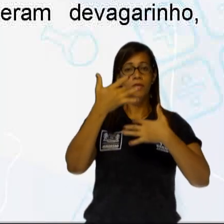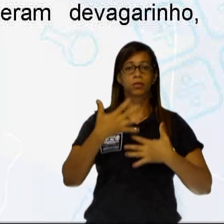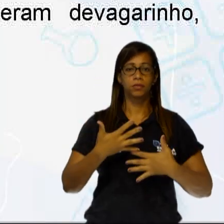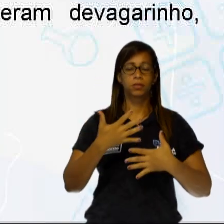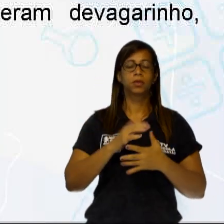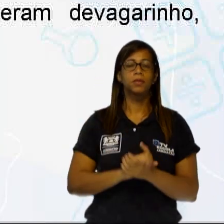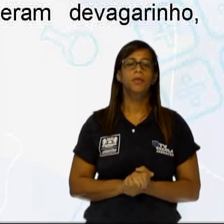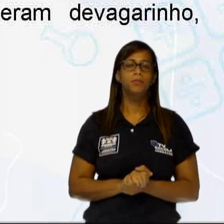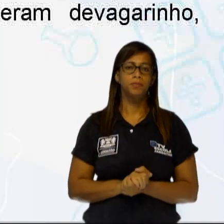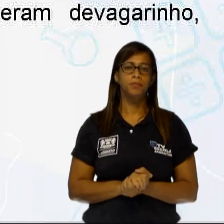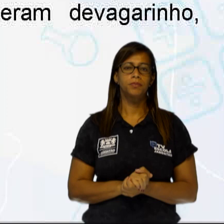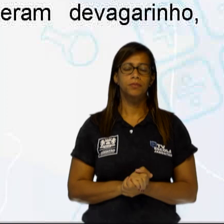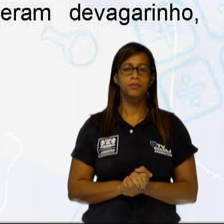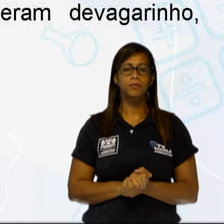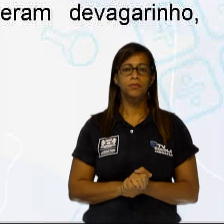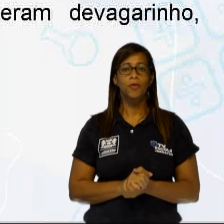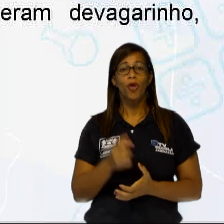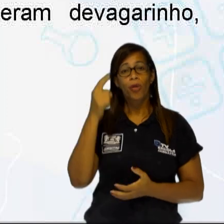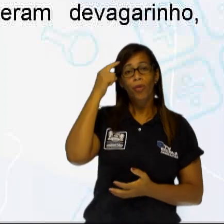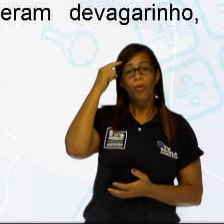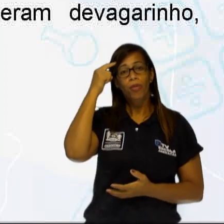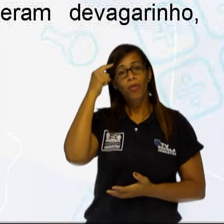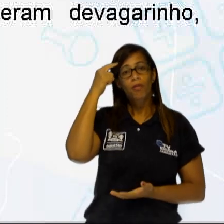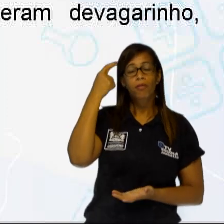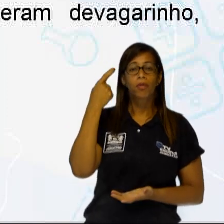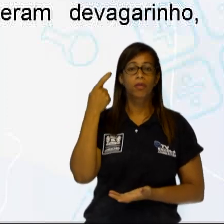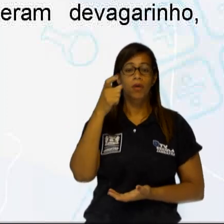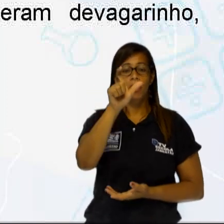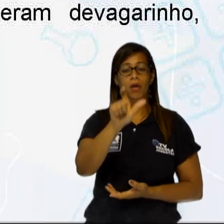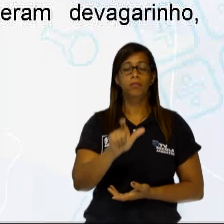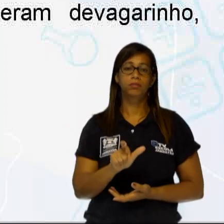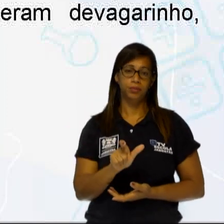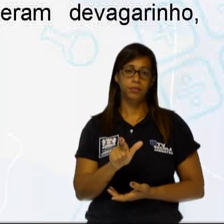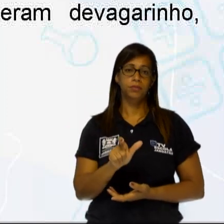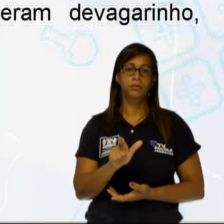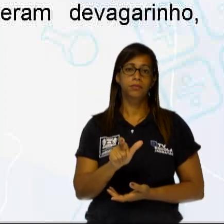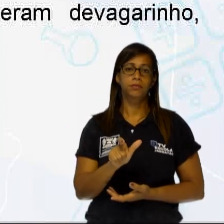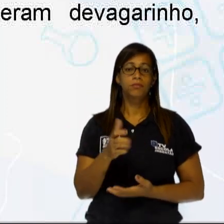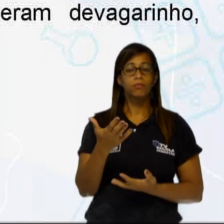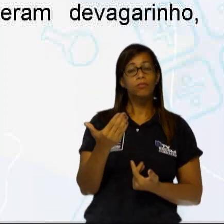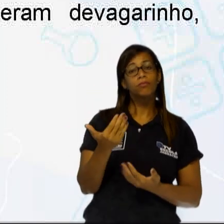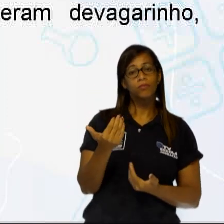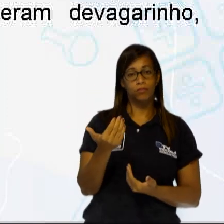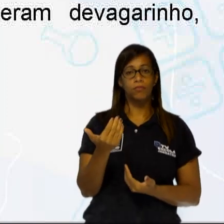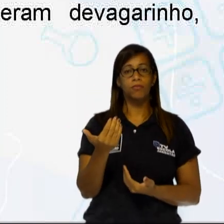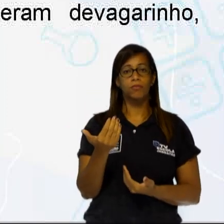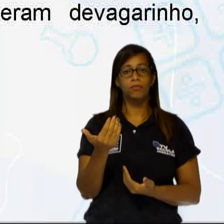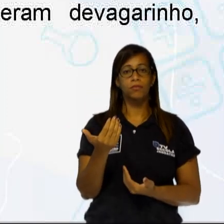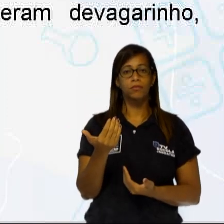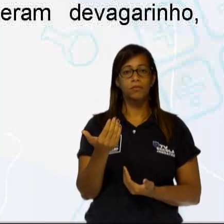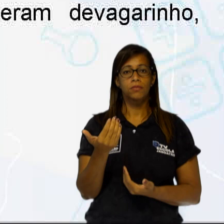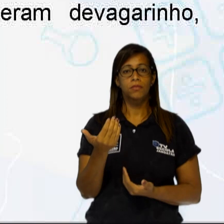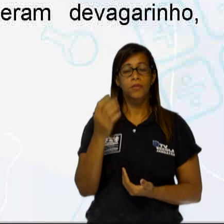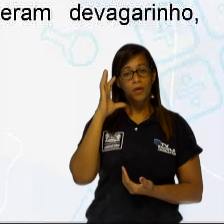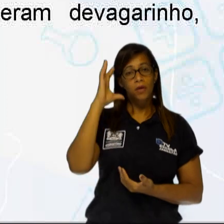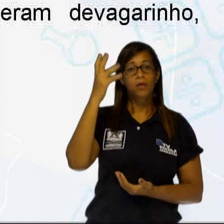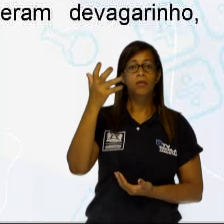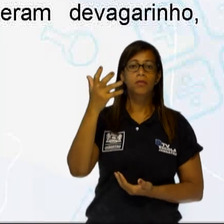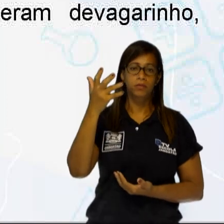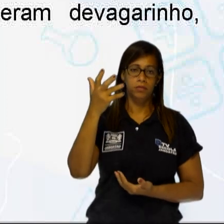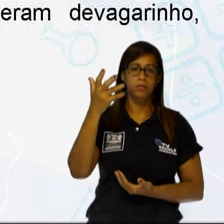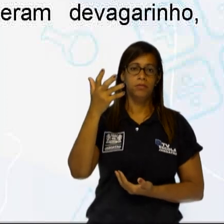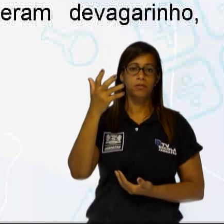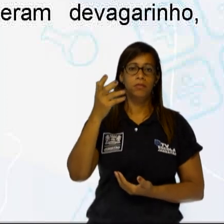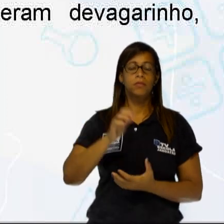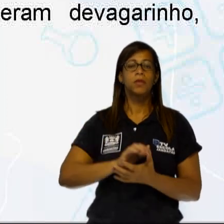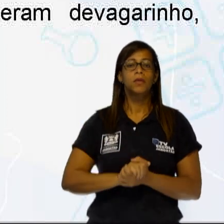aqui do texto. Tanto duvidaram dele, da teoria daquele jovem gênio musical, que ele resolveu provar para si mesmo empiricamente a teoria de que não